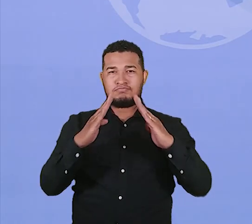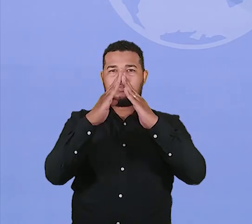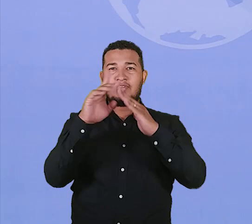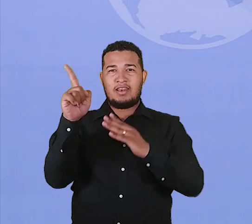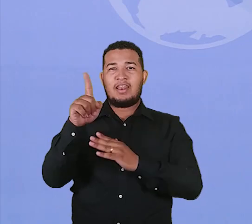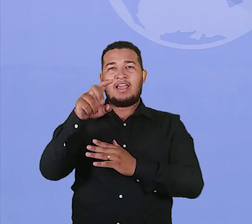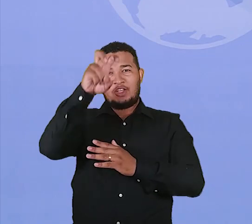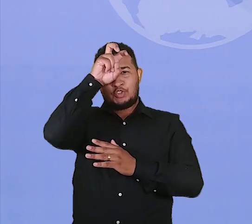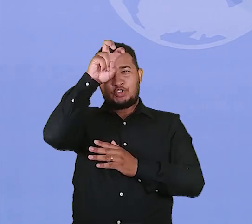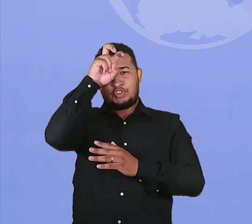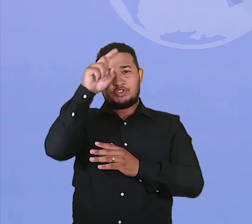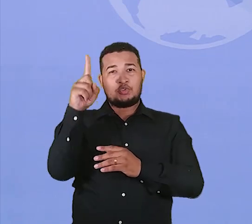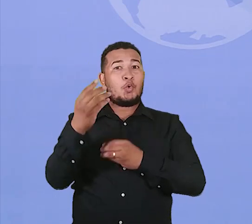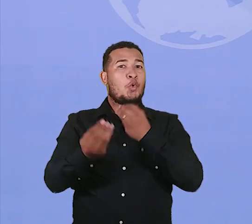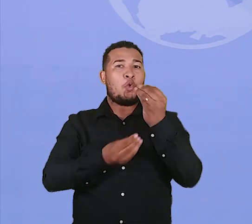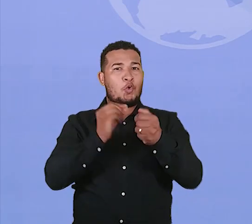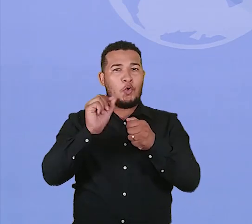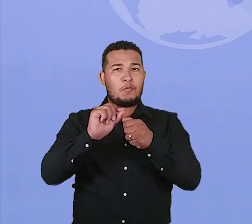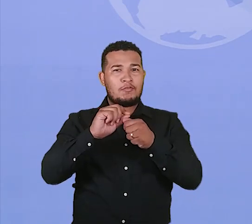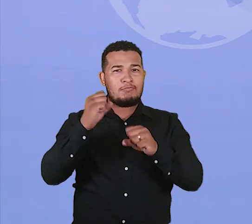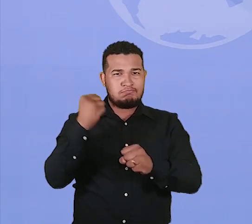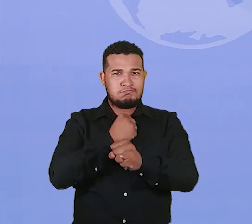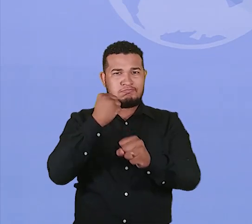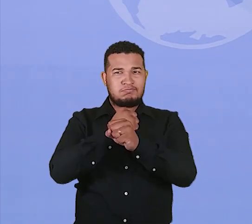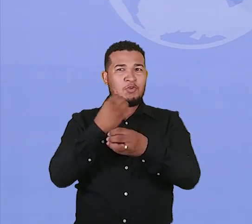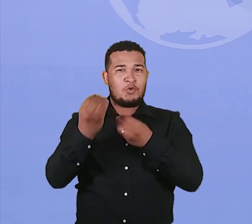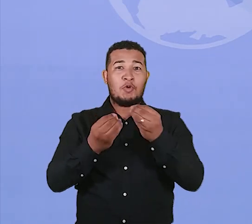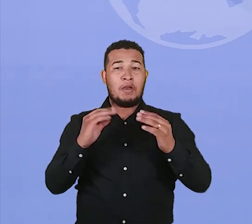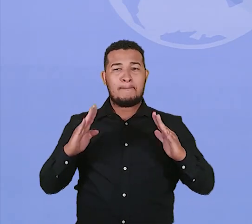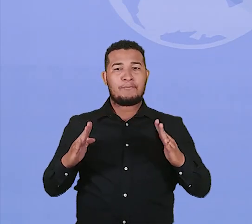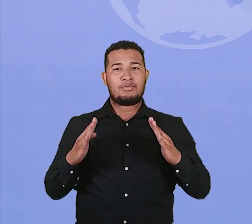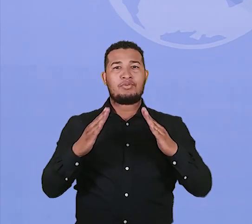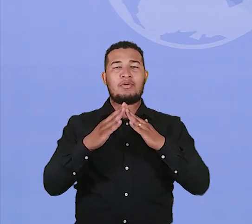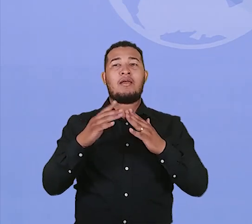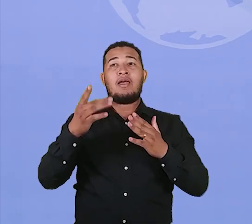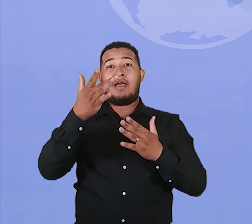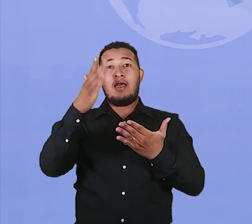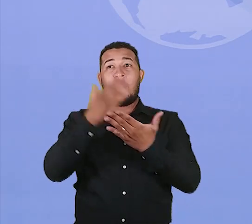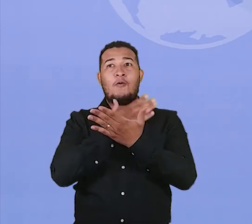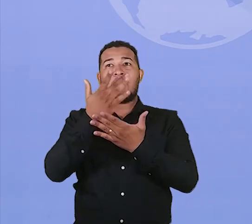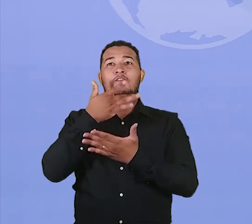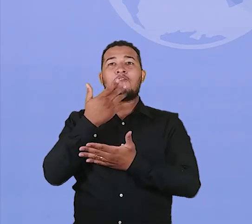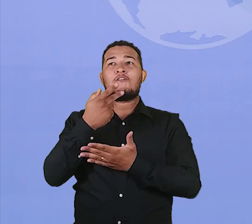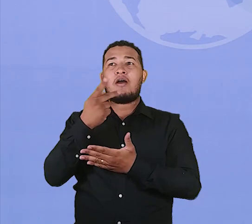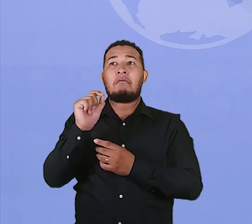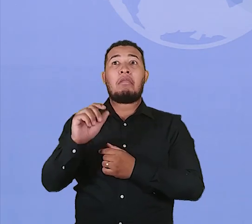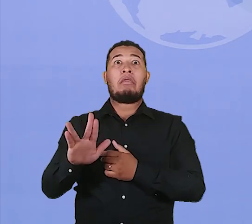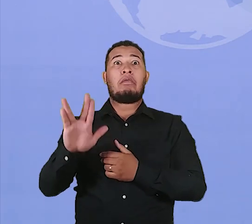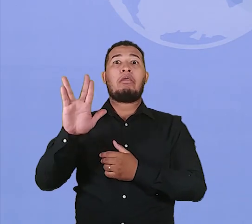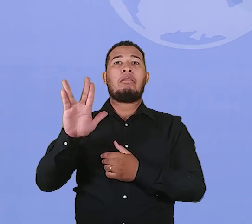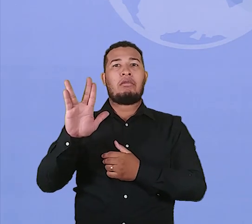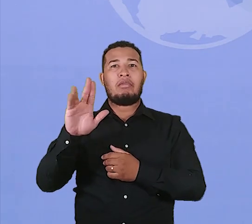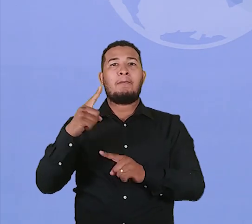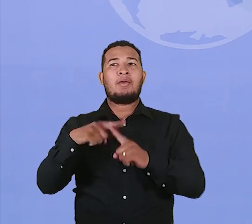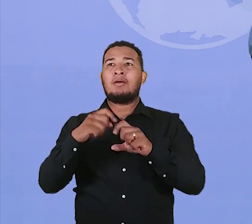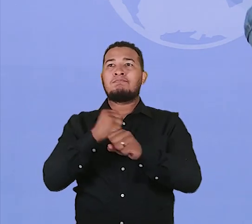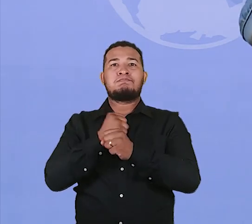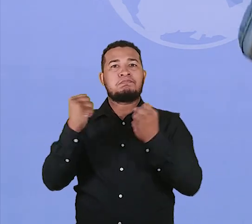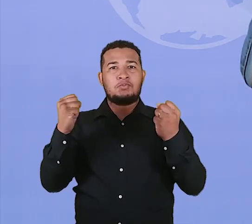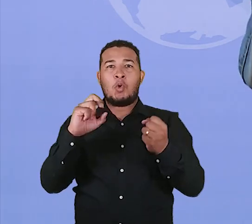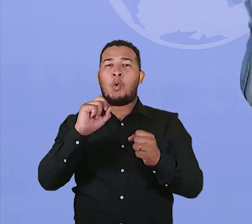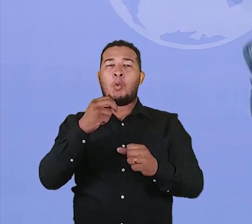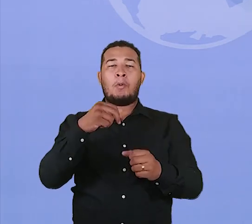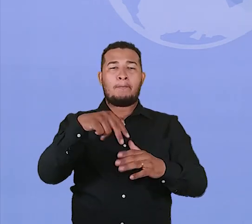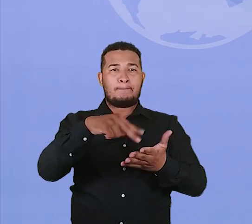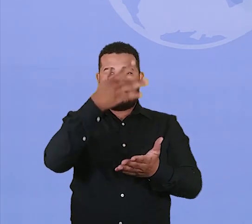vocês já ouviram falar como que elas foram construídos desde que fala que foi e ter né que não tem nem como fazer que a gente